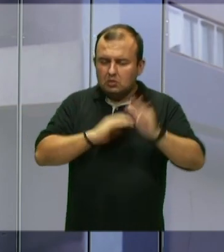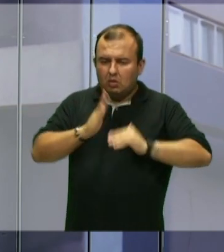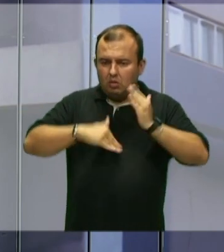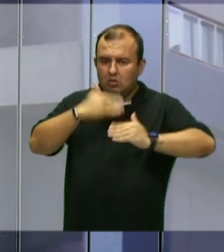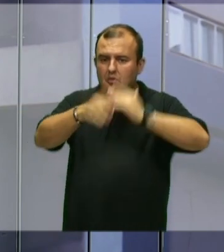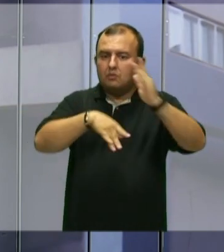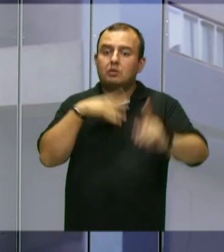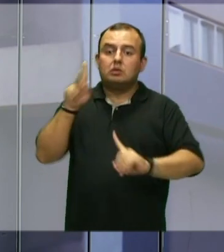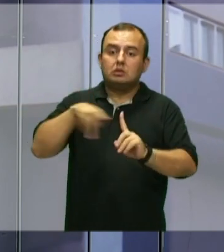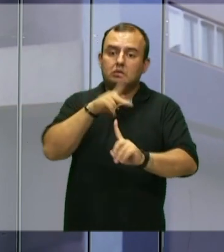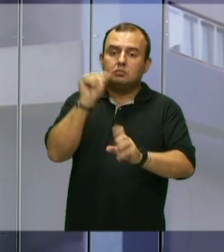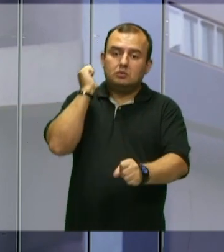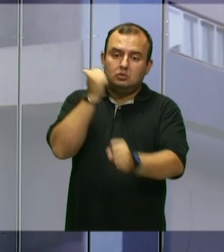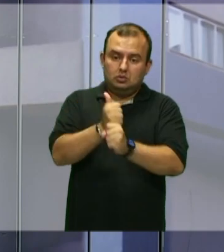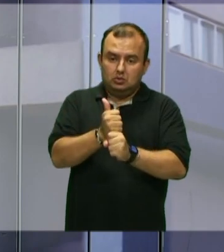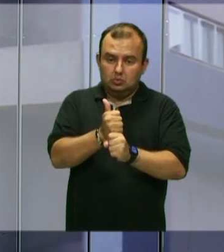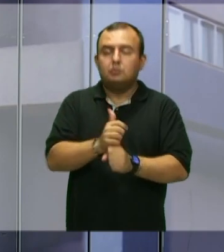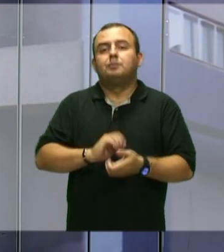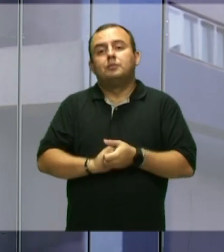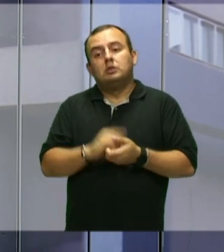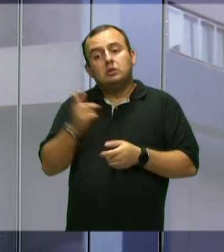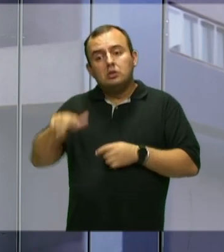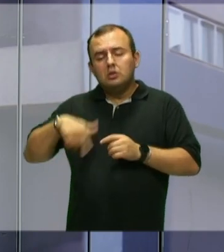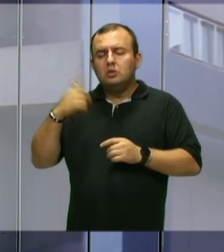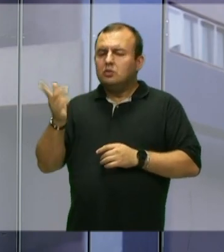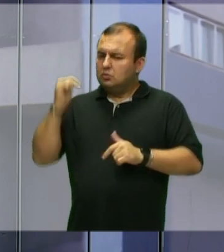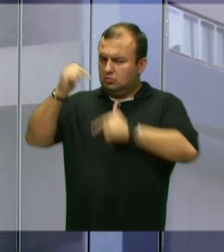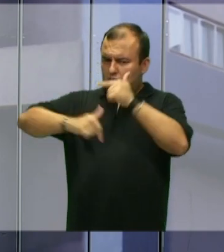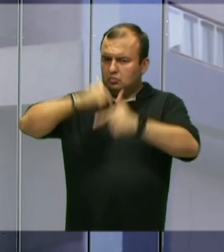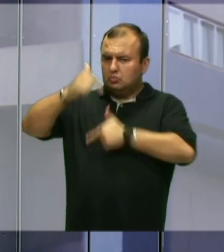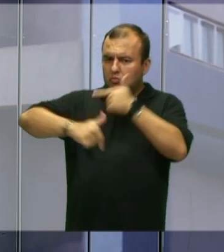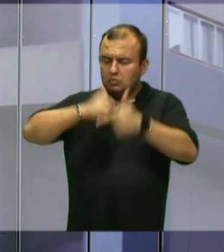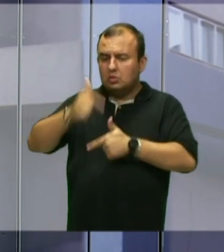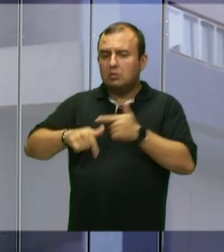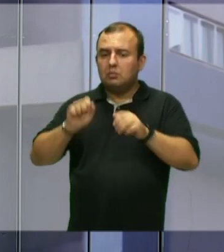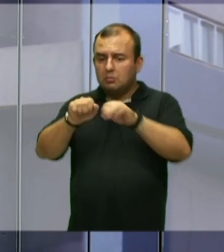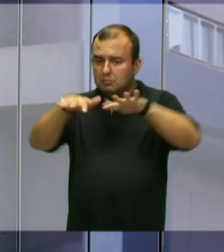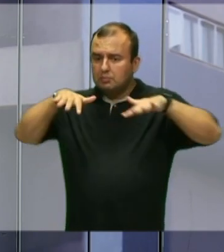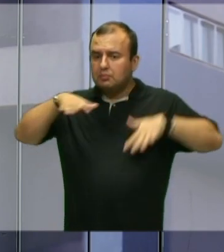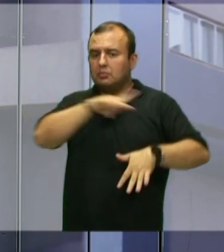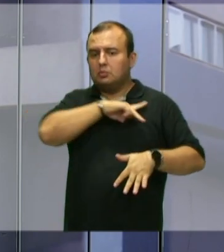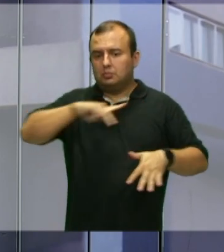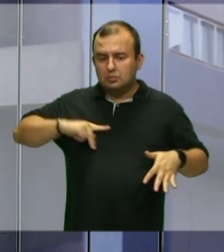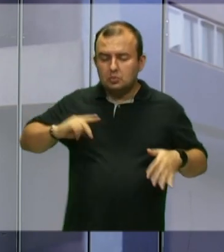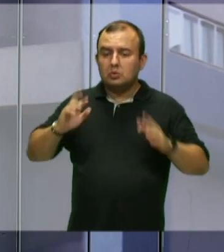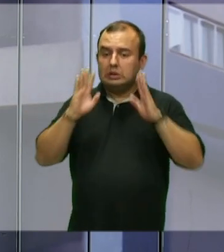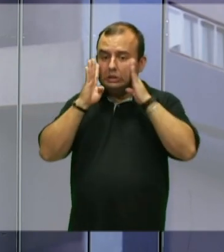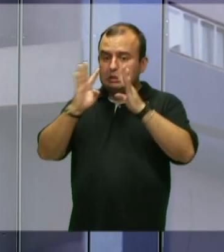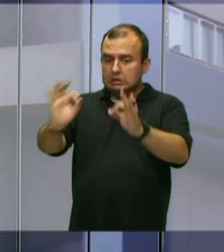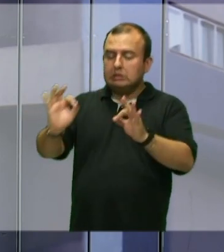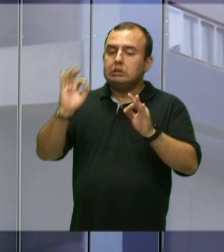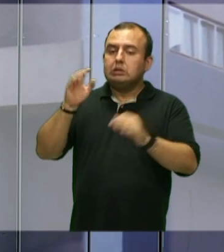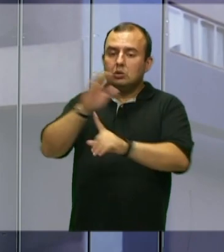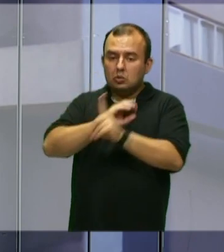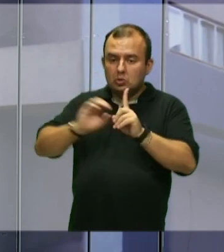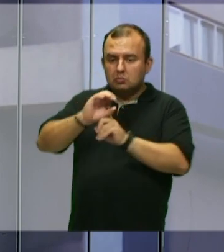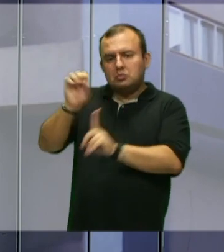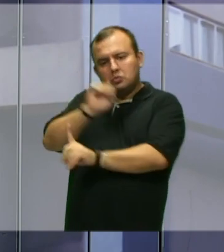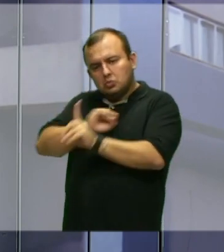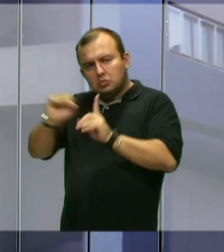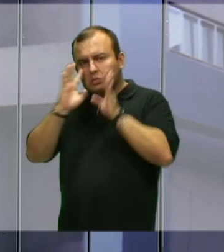plano diretor para que chegasse a essa casa. Foi um trabalho com audiências públicas, ouvindo a comunidade, ouvindo a